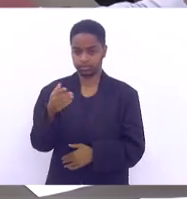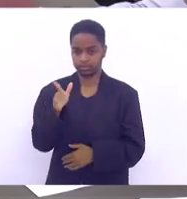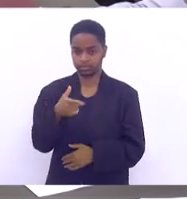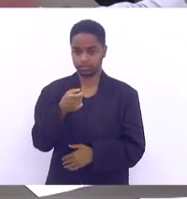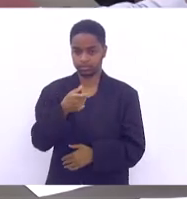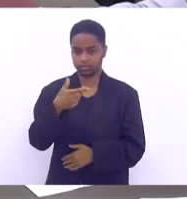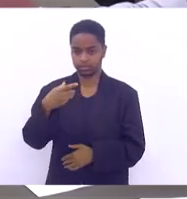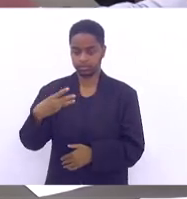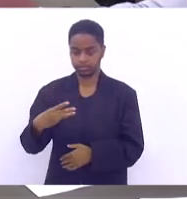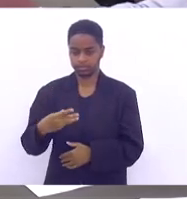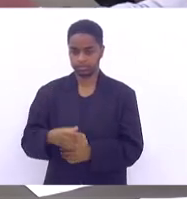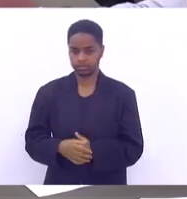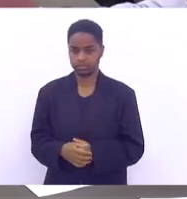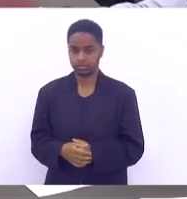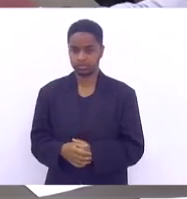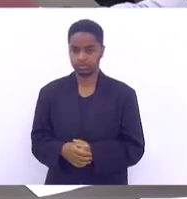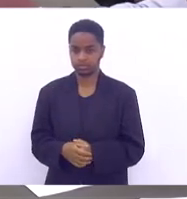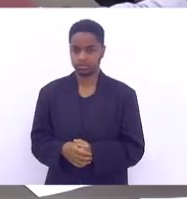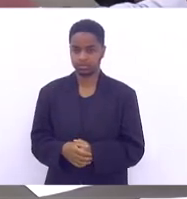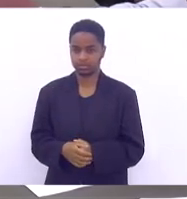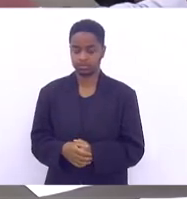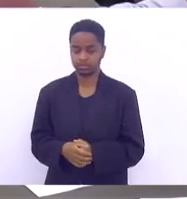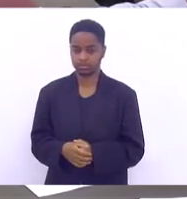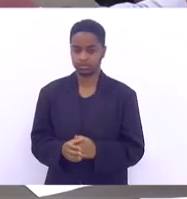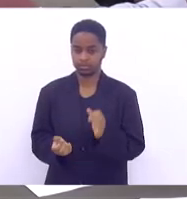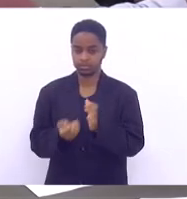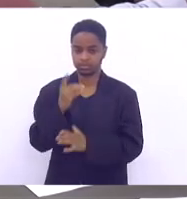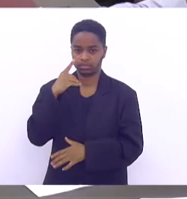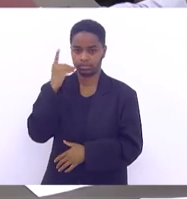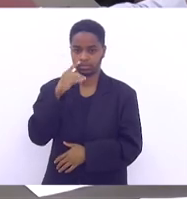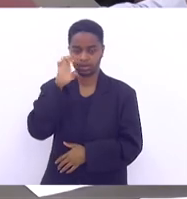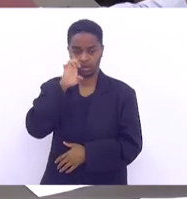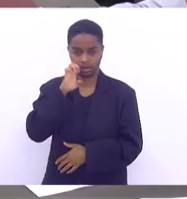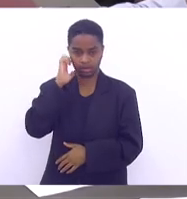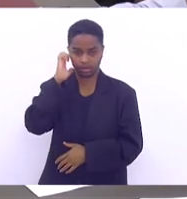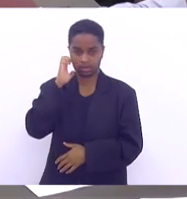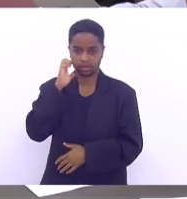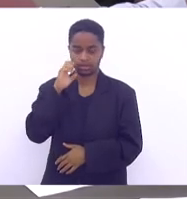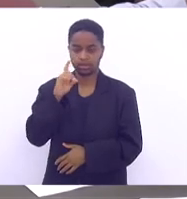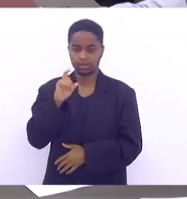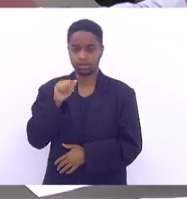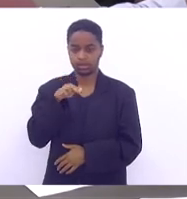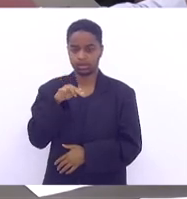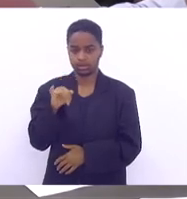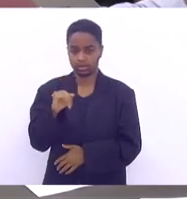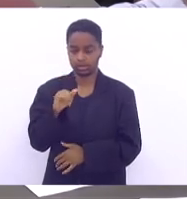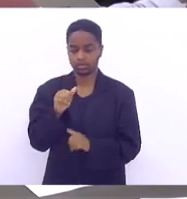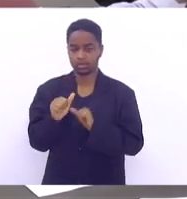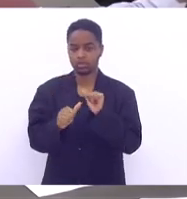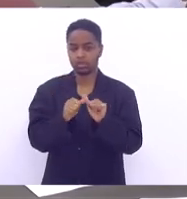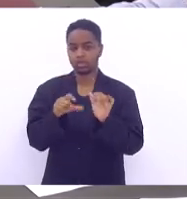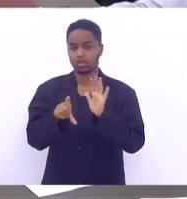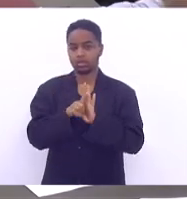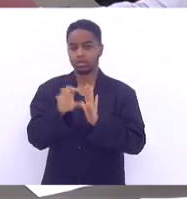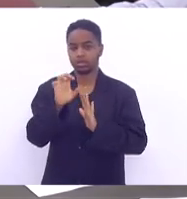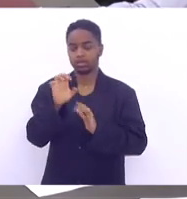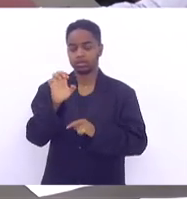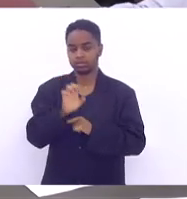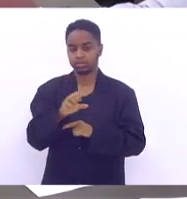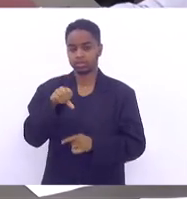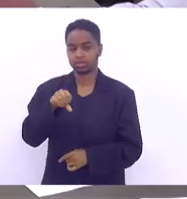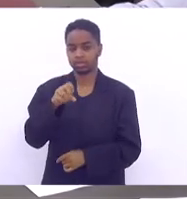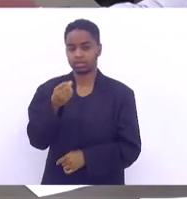de 2023, de autoria das deputadas Élica Takimoto, Dani Monteiro, que altera a Lei Estadual